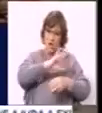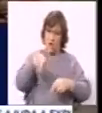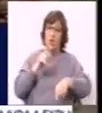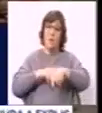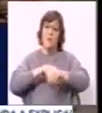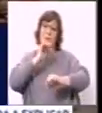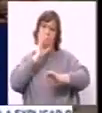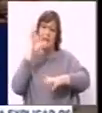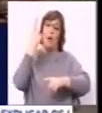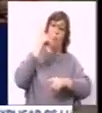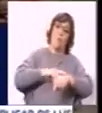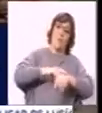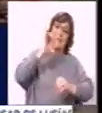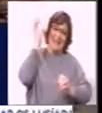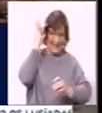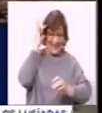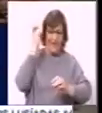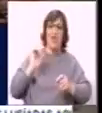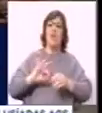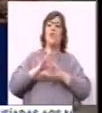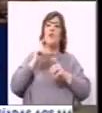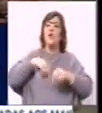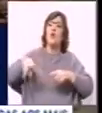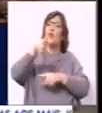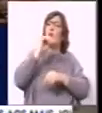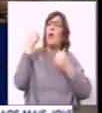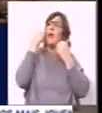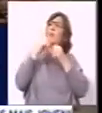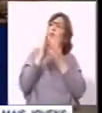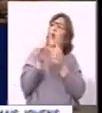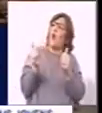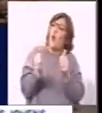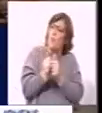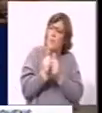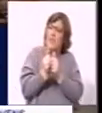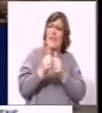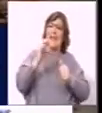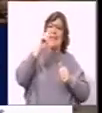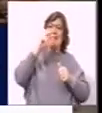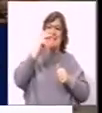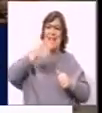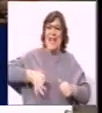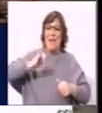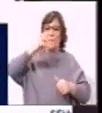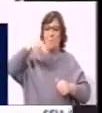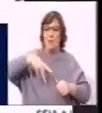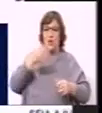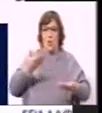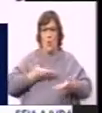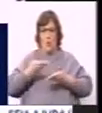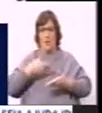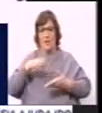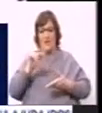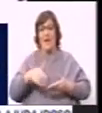manhã em um momento tardio certa explorar em melhoria da biodiversidade na companhia de ana sá pinto e investigadora que vai colaborar connosco portanto